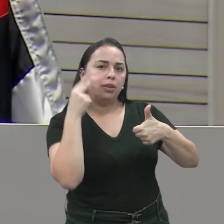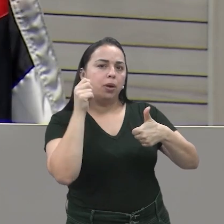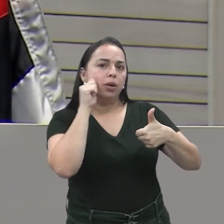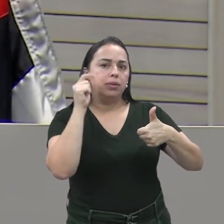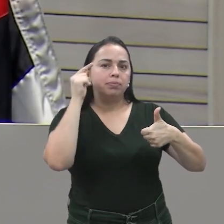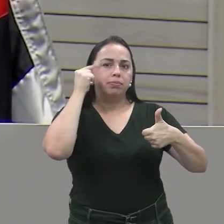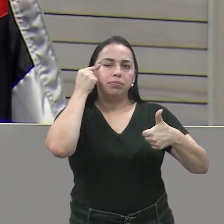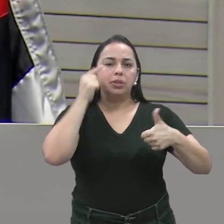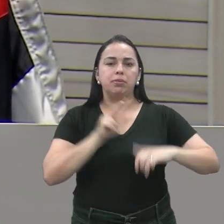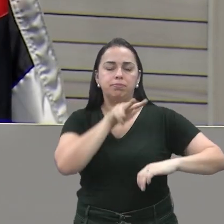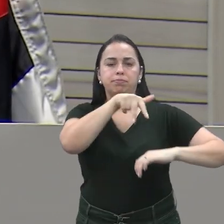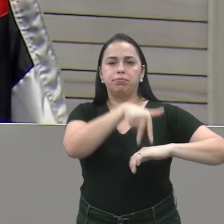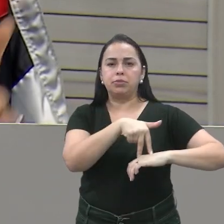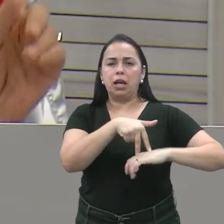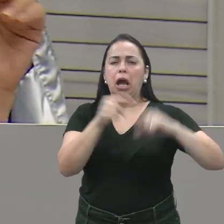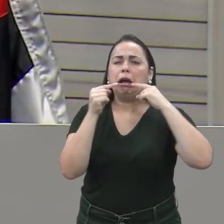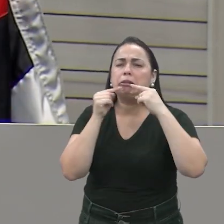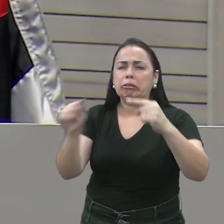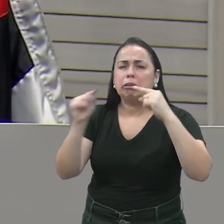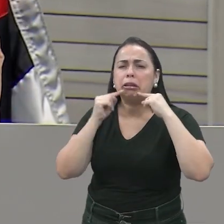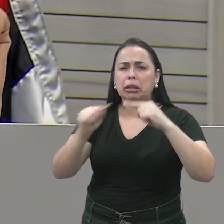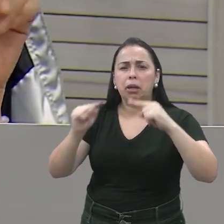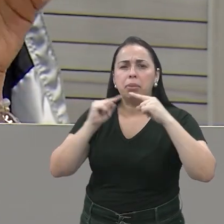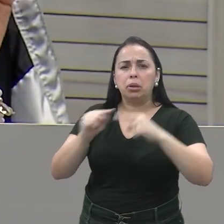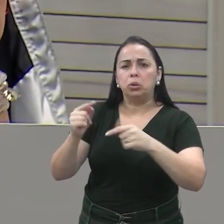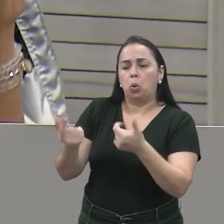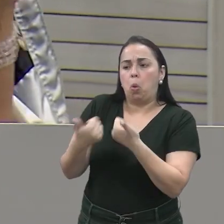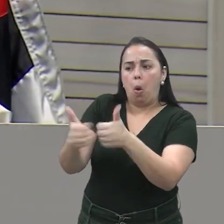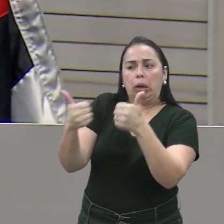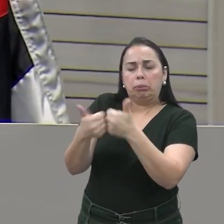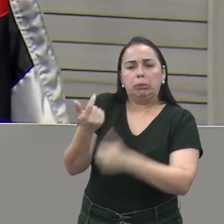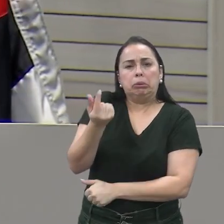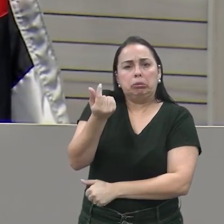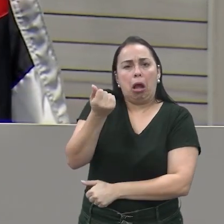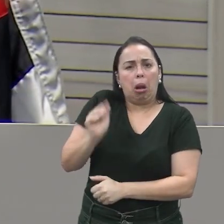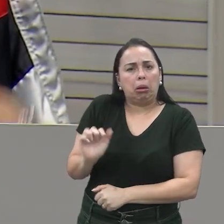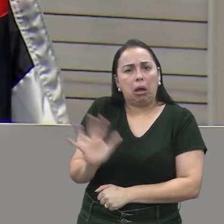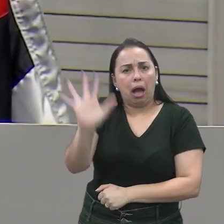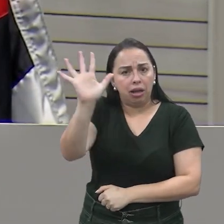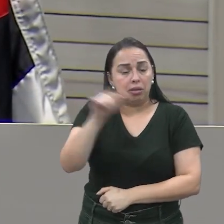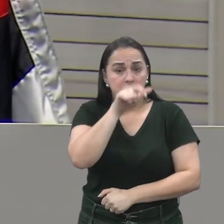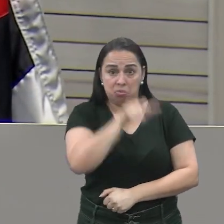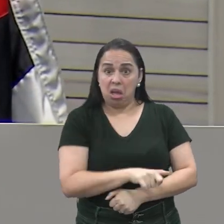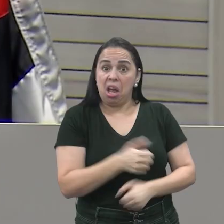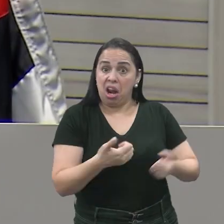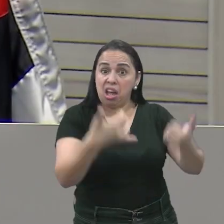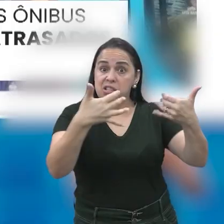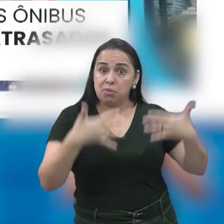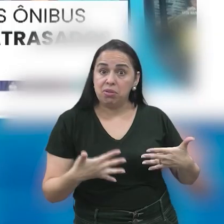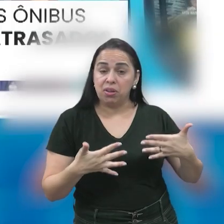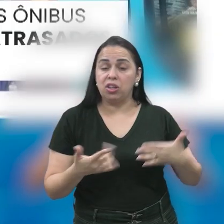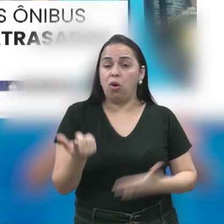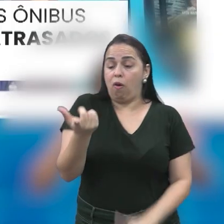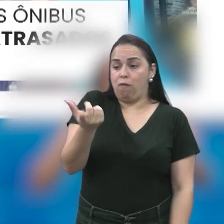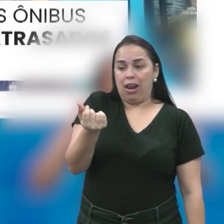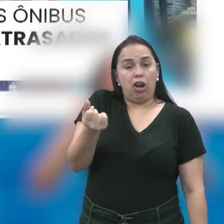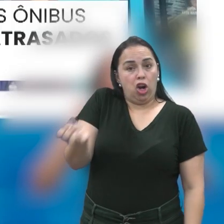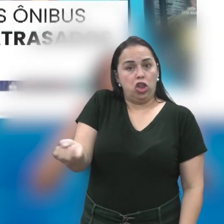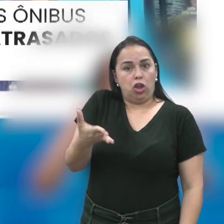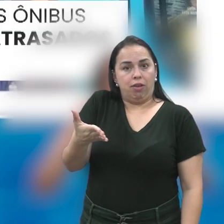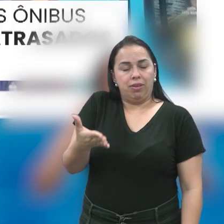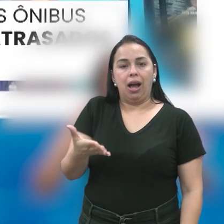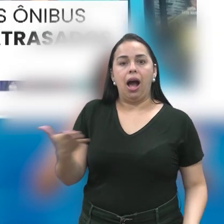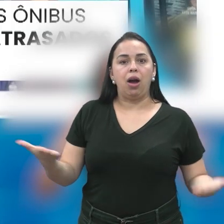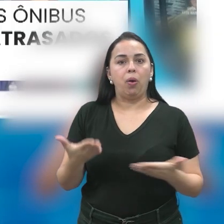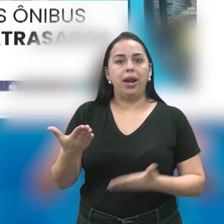Naomi, utilizou o espaço para criticar o aumento na passagem de ônibus em São José dos Campos. Segundo a vereadora, a nova tarifa, que